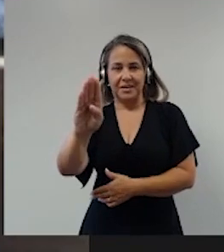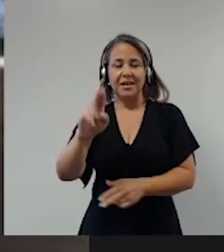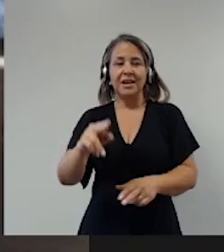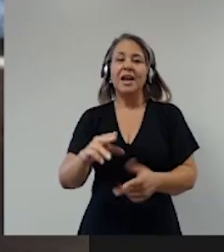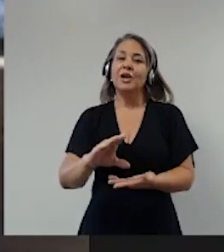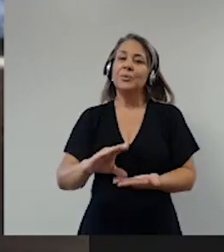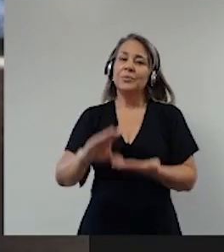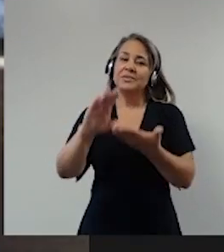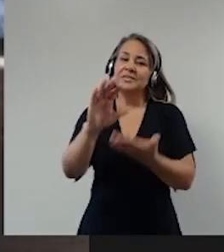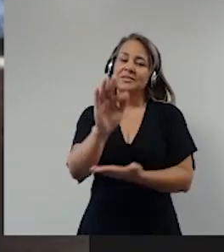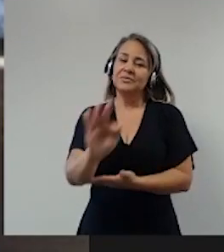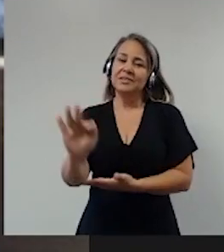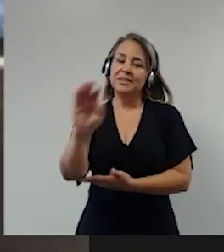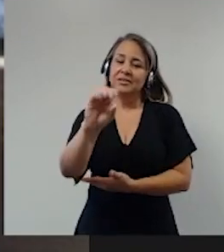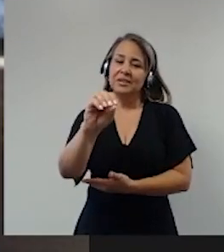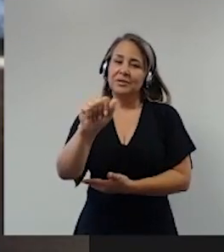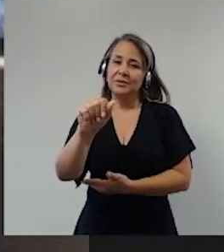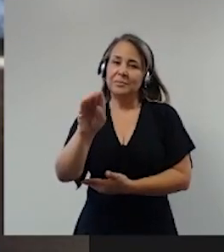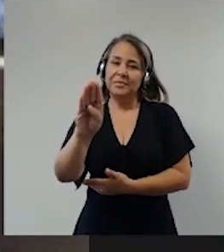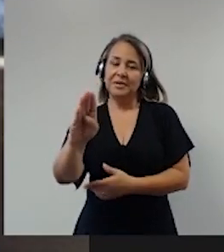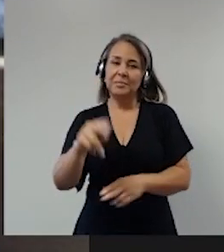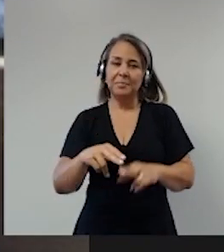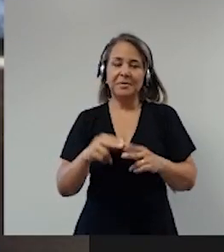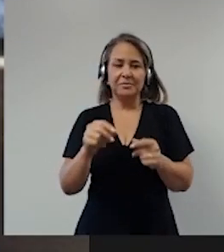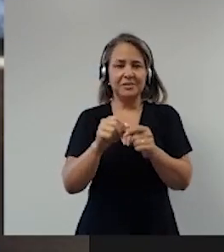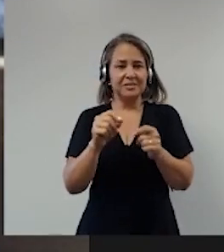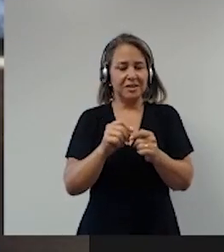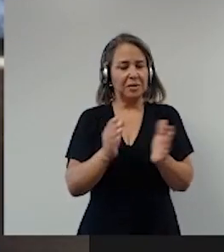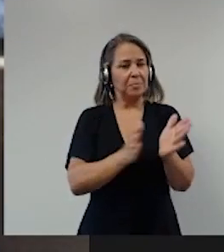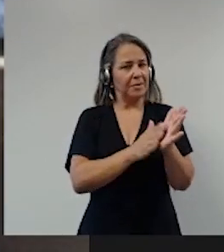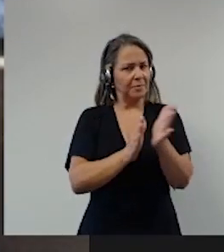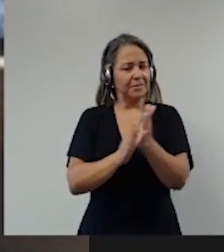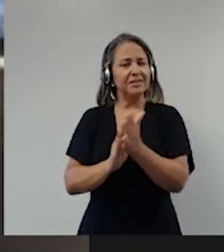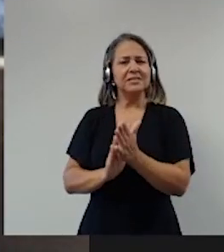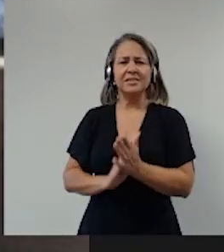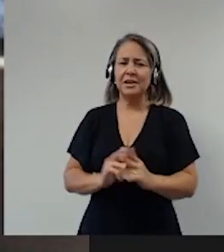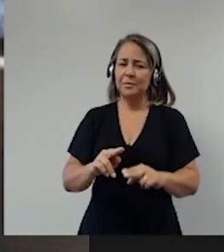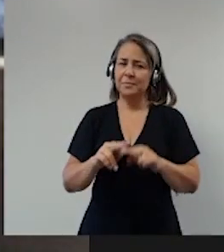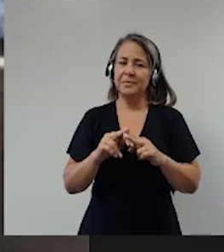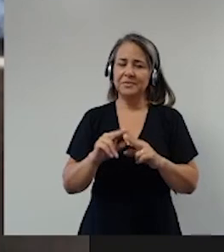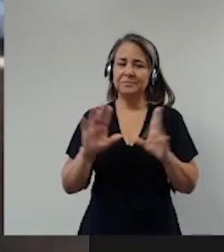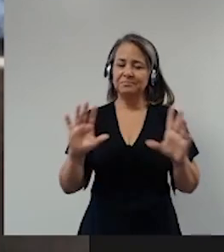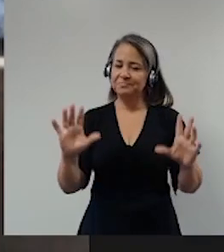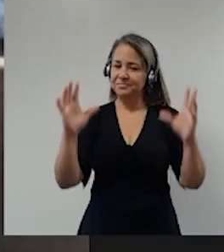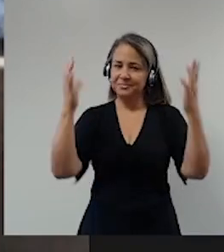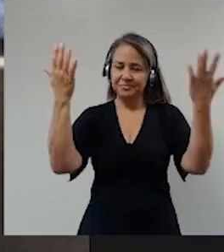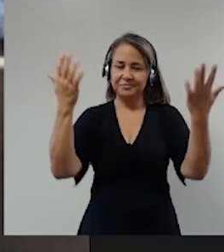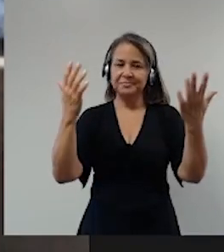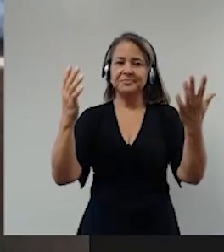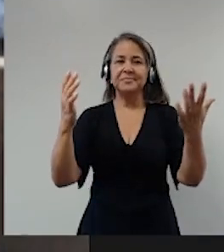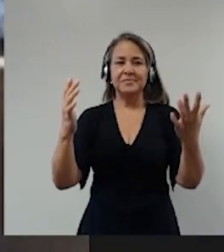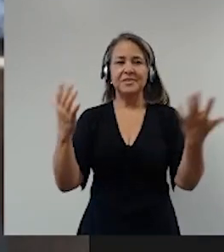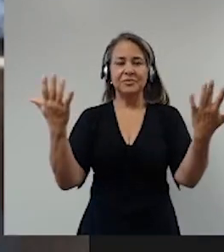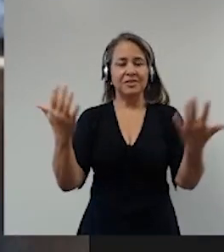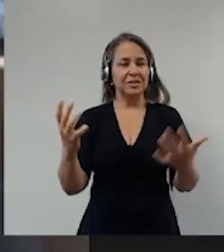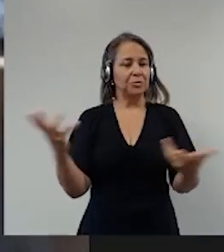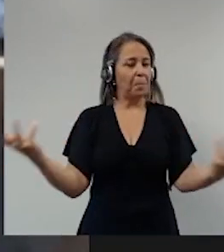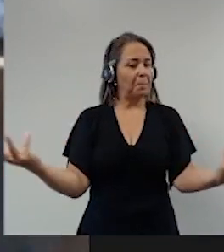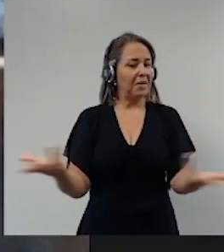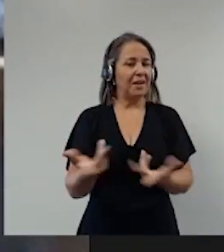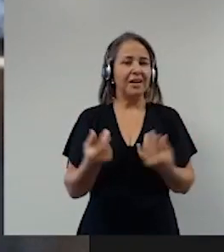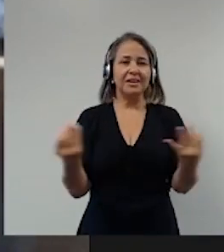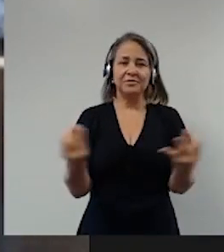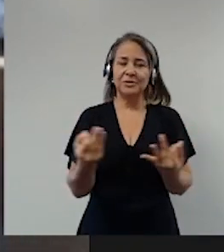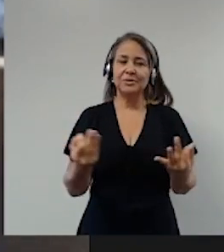Conselho Federal da OAB, pela realização, agradecer e parabenizar pela realização desse magnífico evento, de fato, o maior